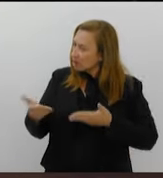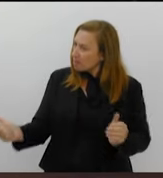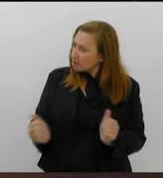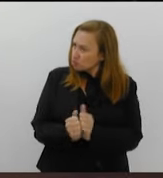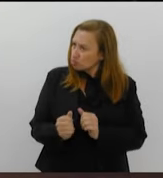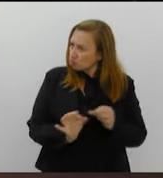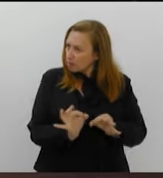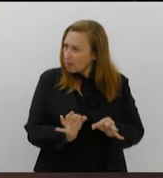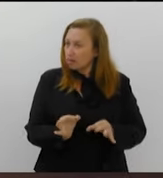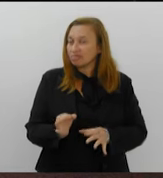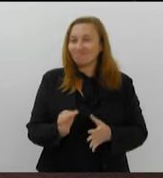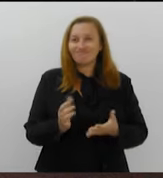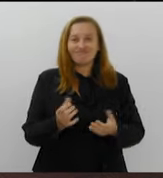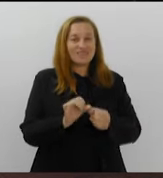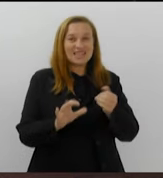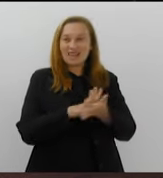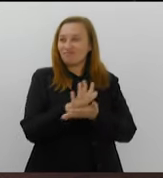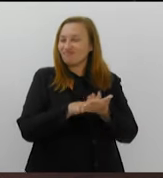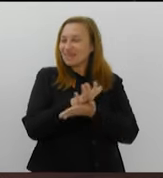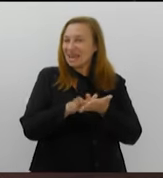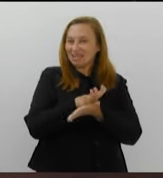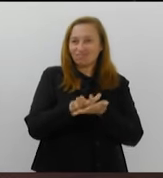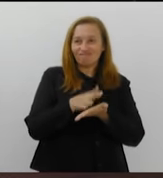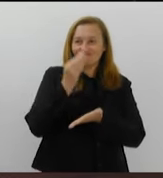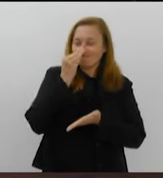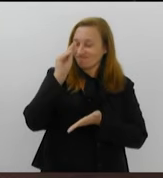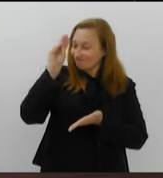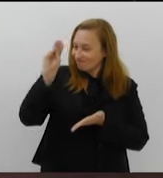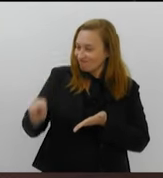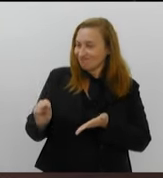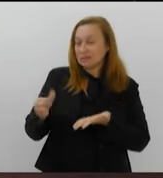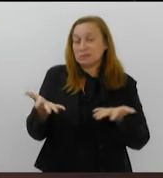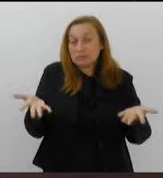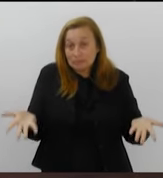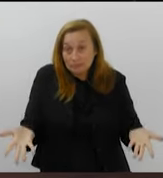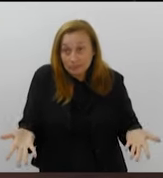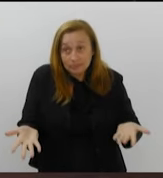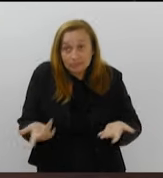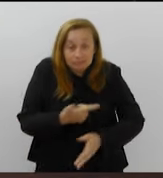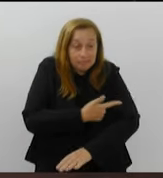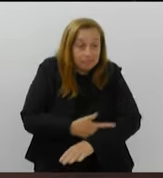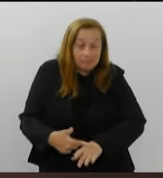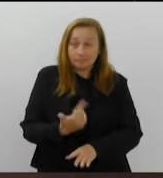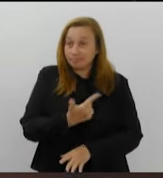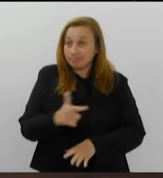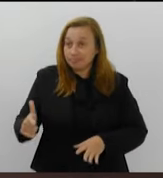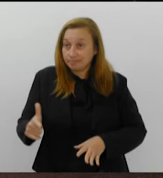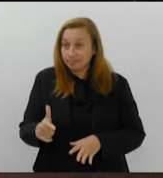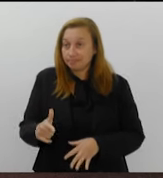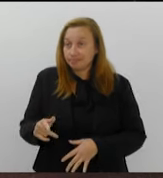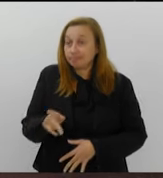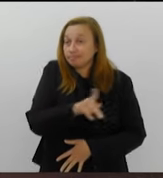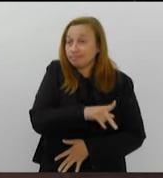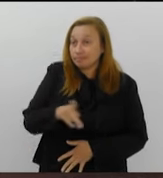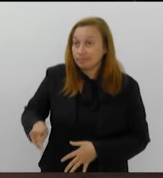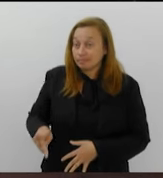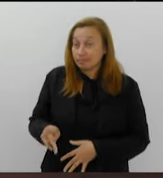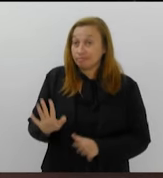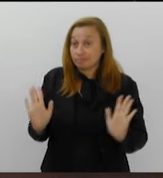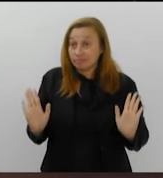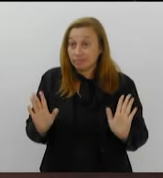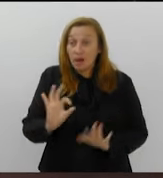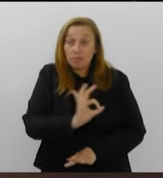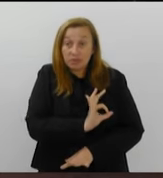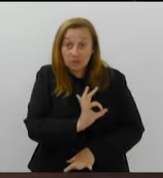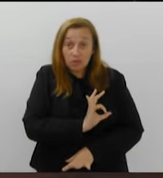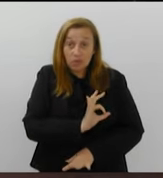juntos. Não fizeram isso. Deselegante, deselegante da parte do presidente do DETRA, que é policial